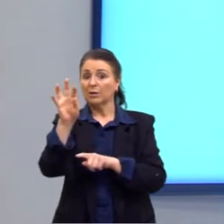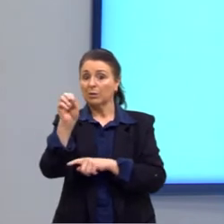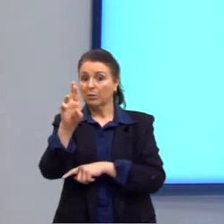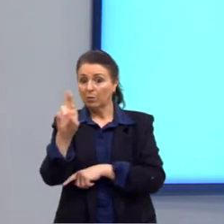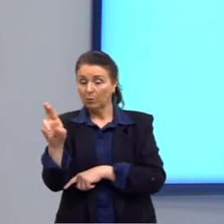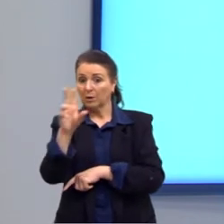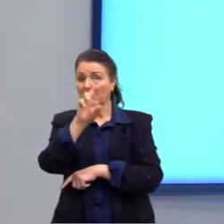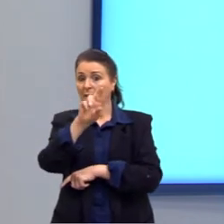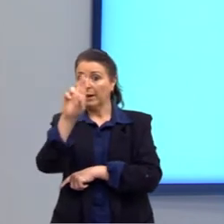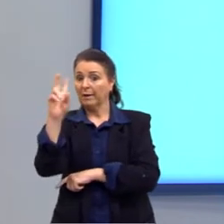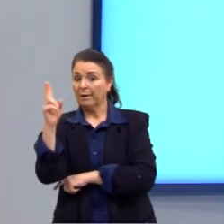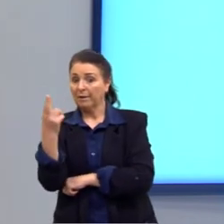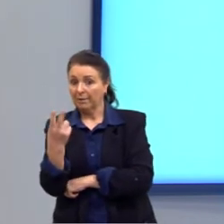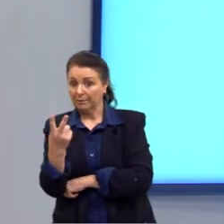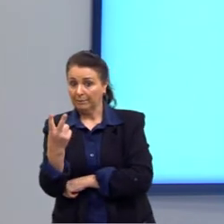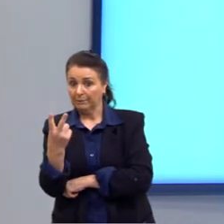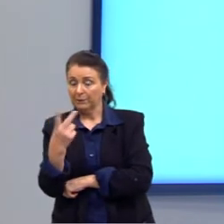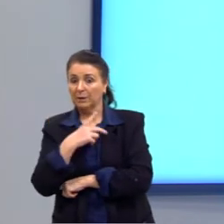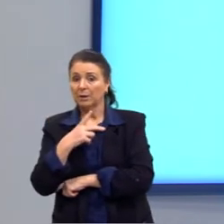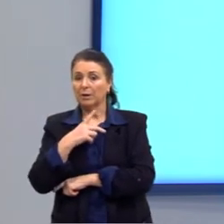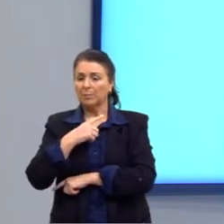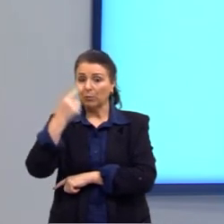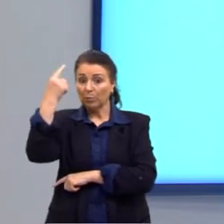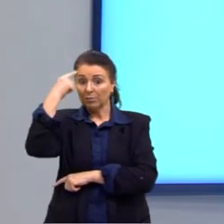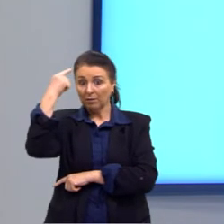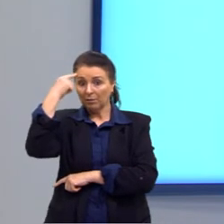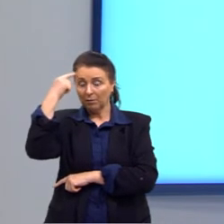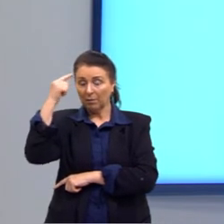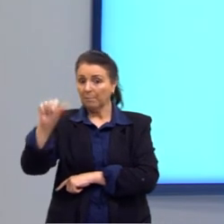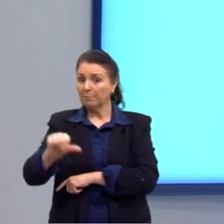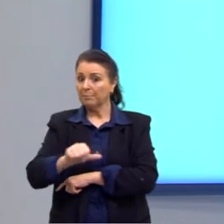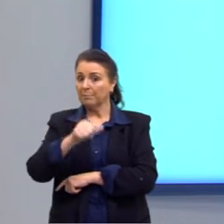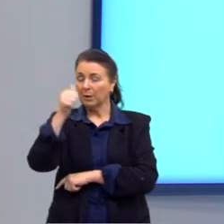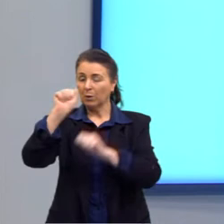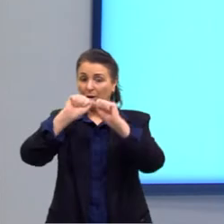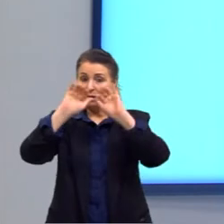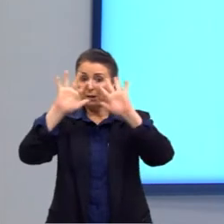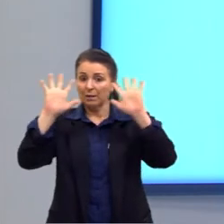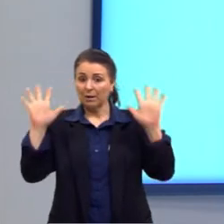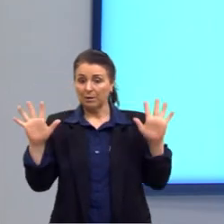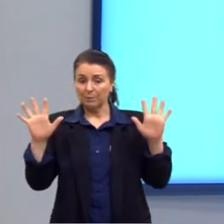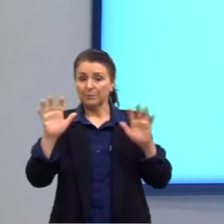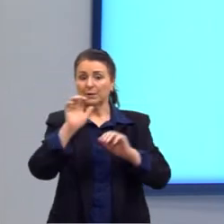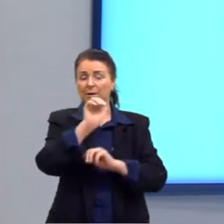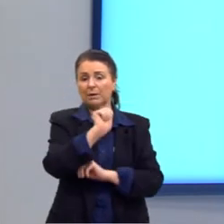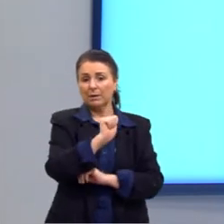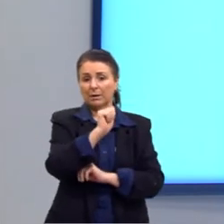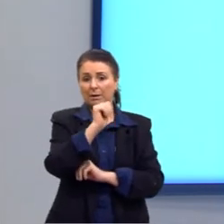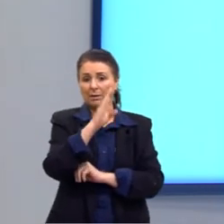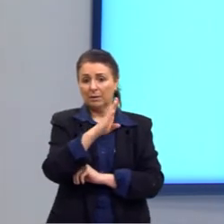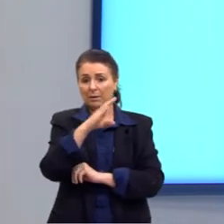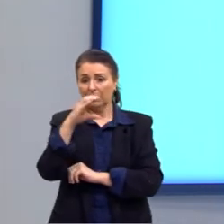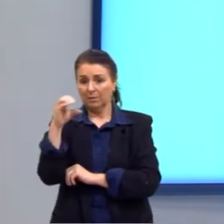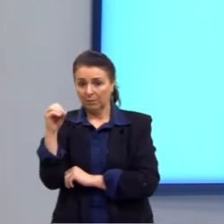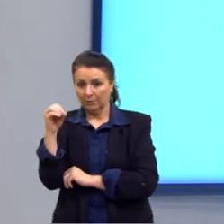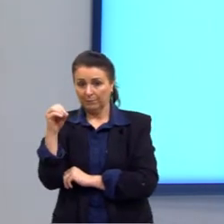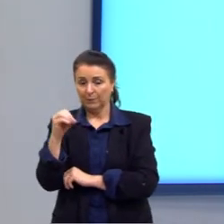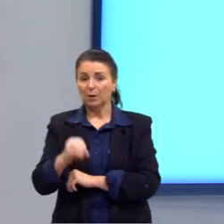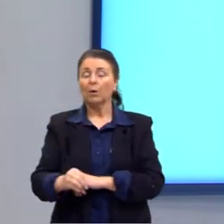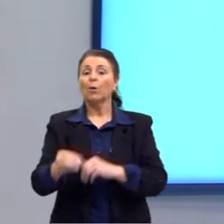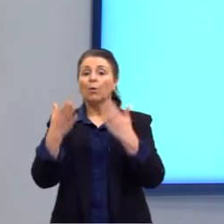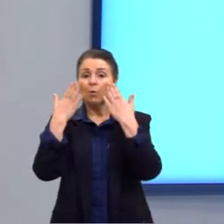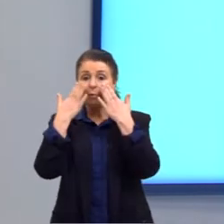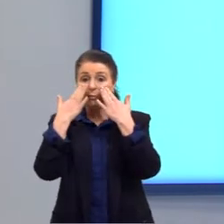deles principal vocês têm em mente no sistema ABO um dos fenótipos apresentados